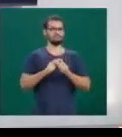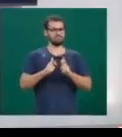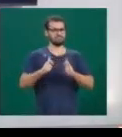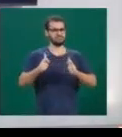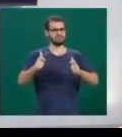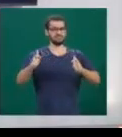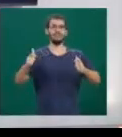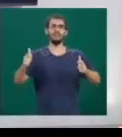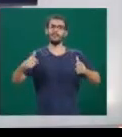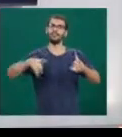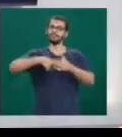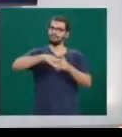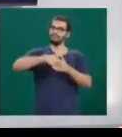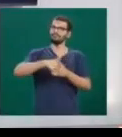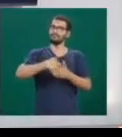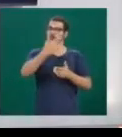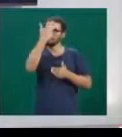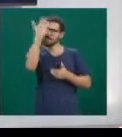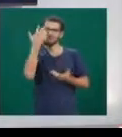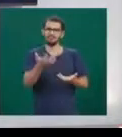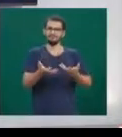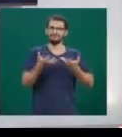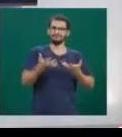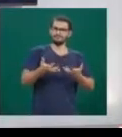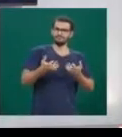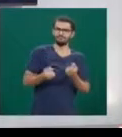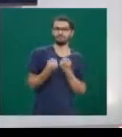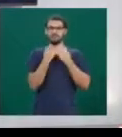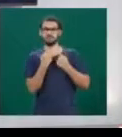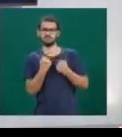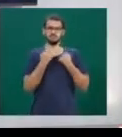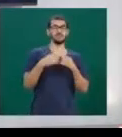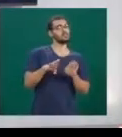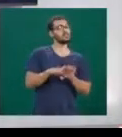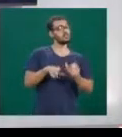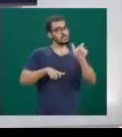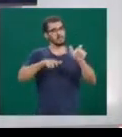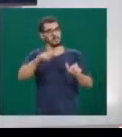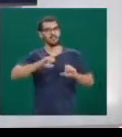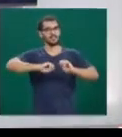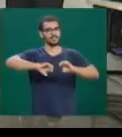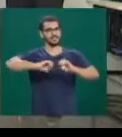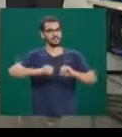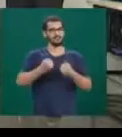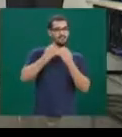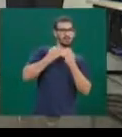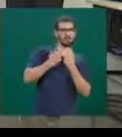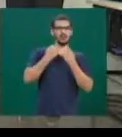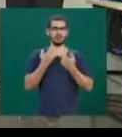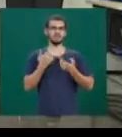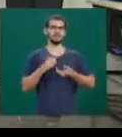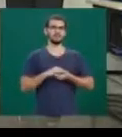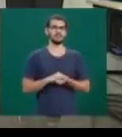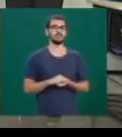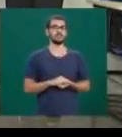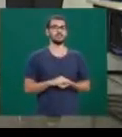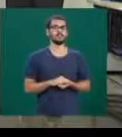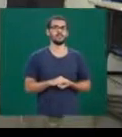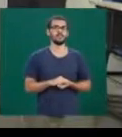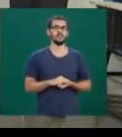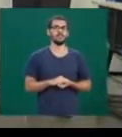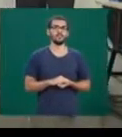futsal. Cresce o número de pessoas que se preparam para tornar treinadores de goleiros. O treinamento começou